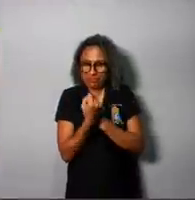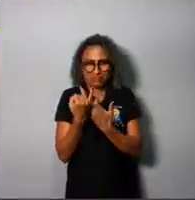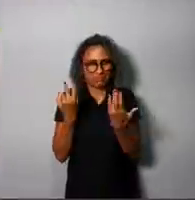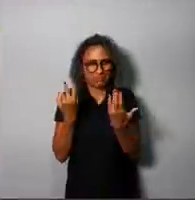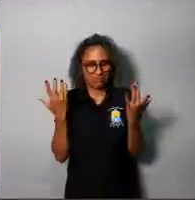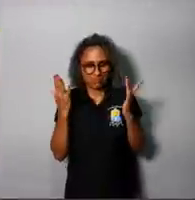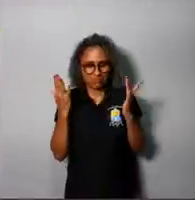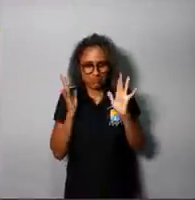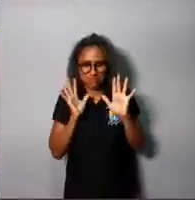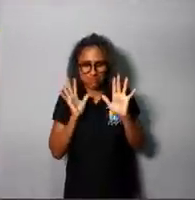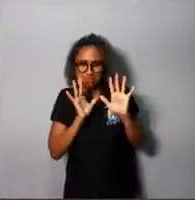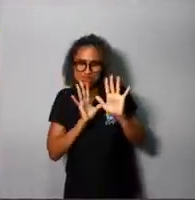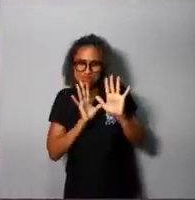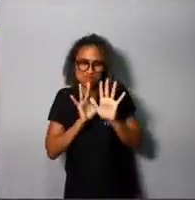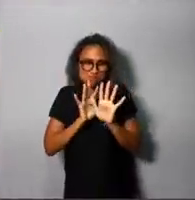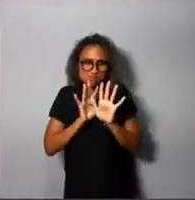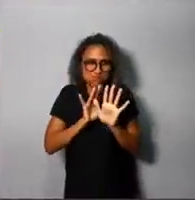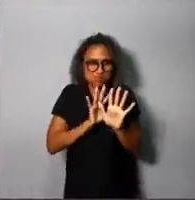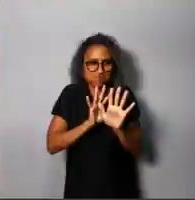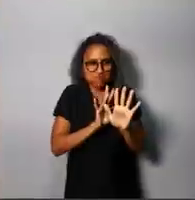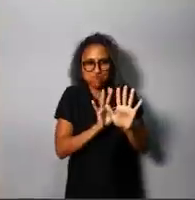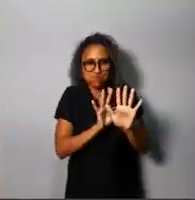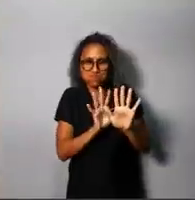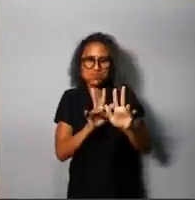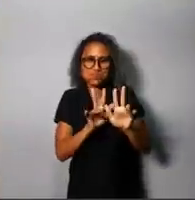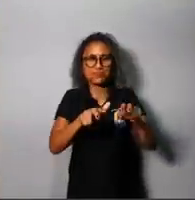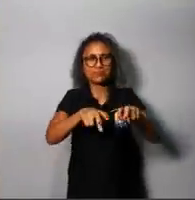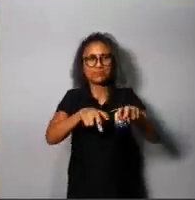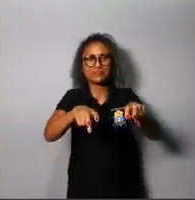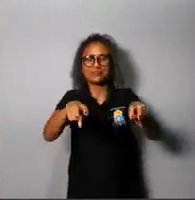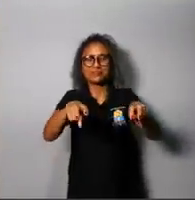mesa do Senhor